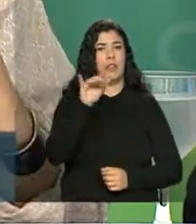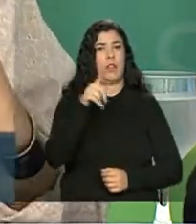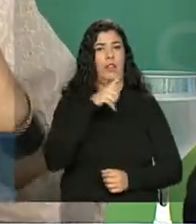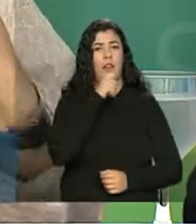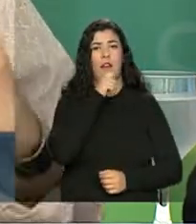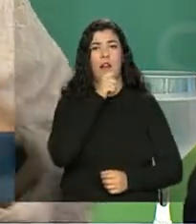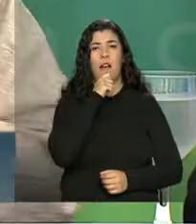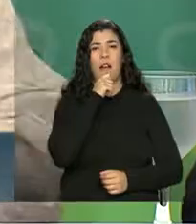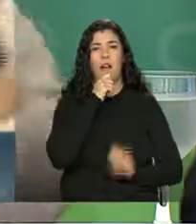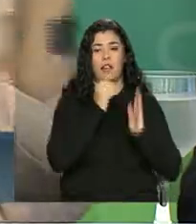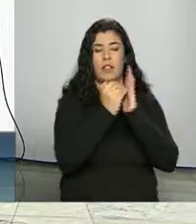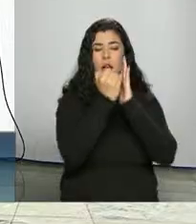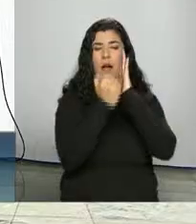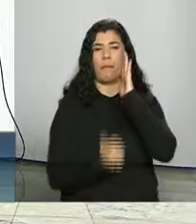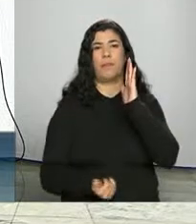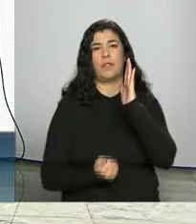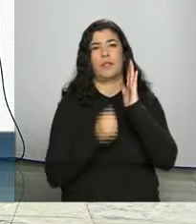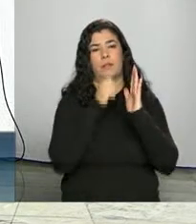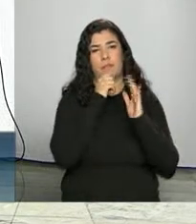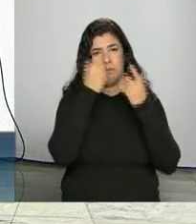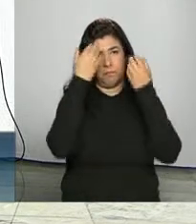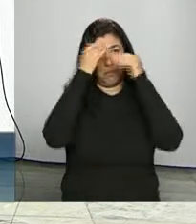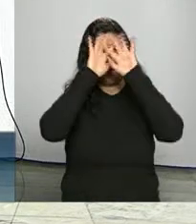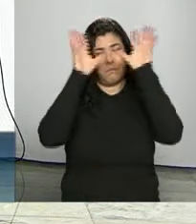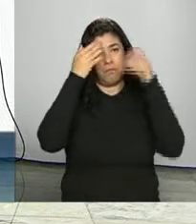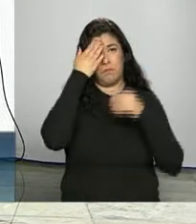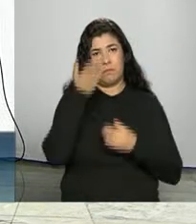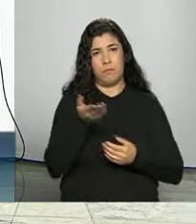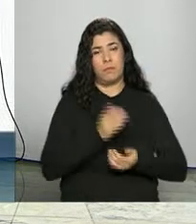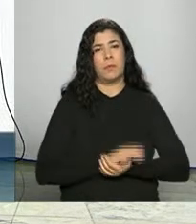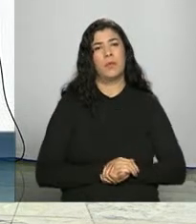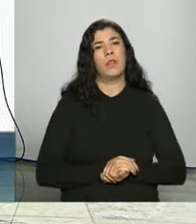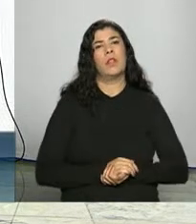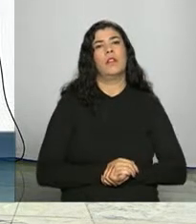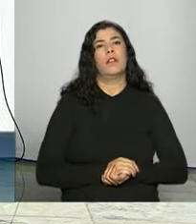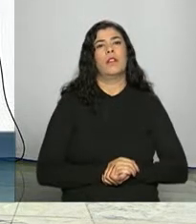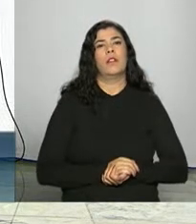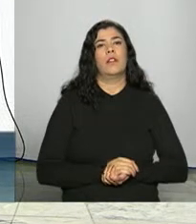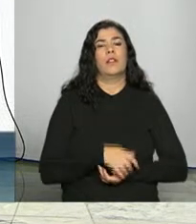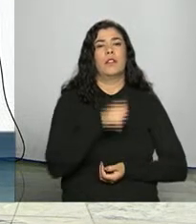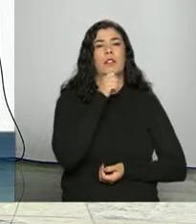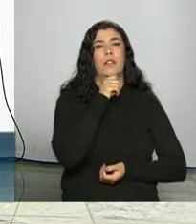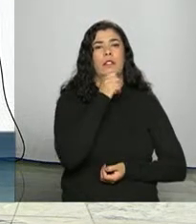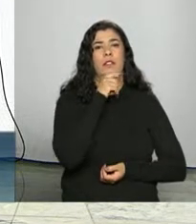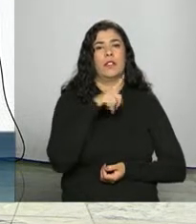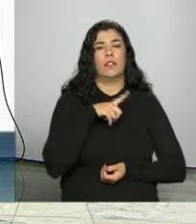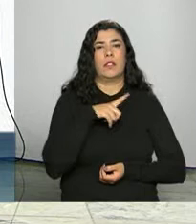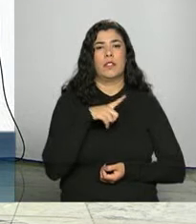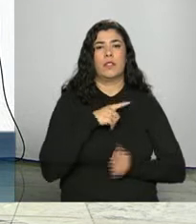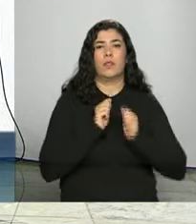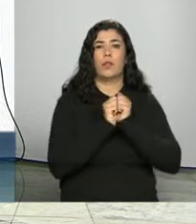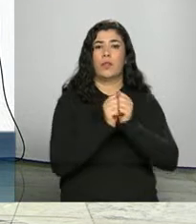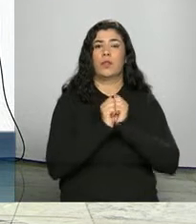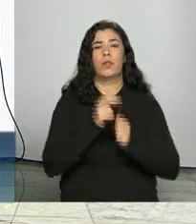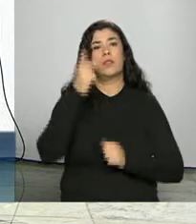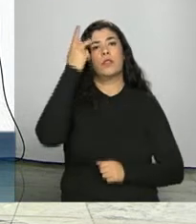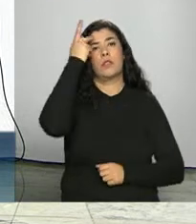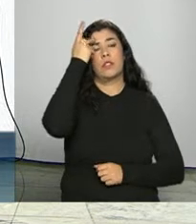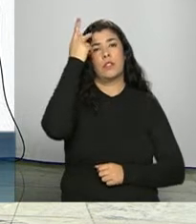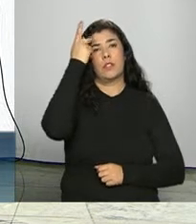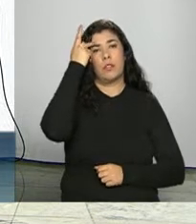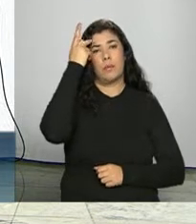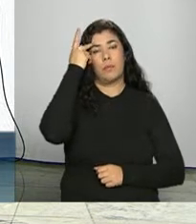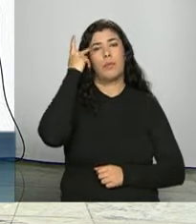do volume e quem receita de uma nós estamos ainda mantendo juntamente com São Paulo as